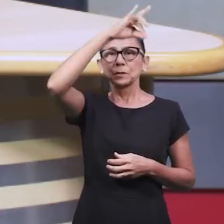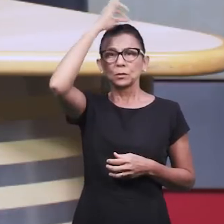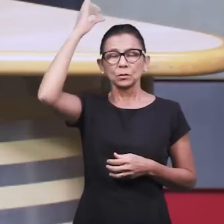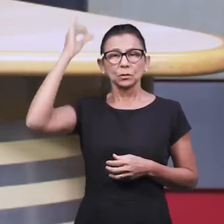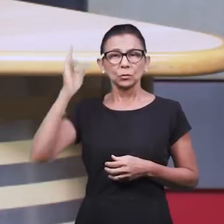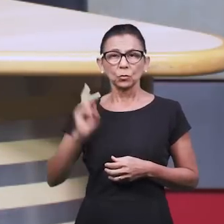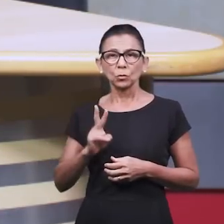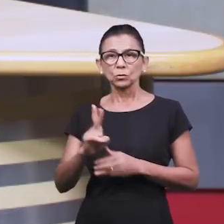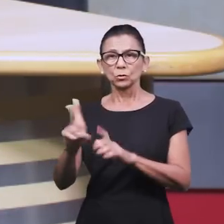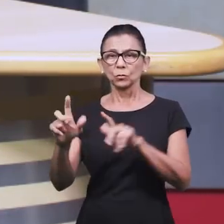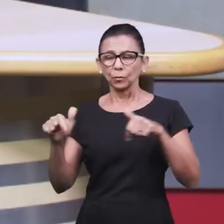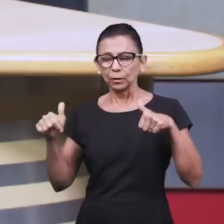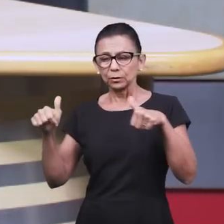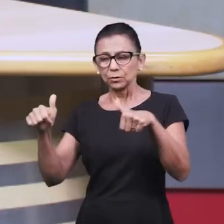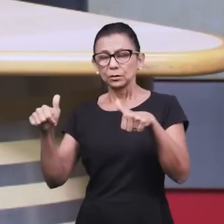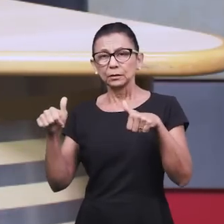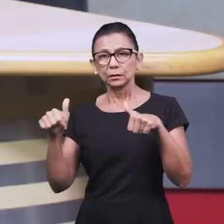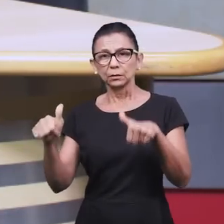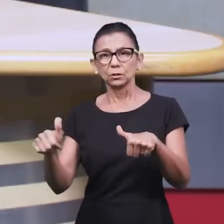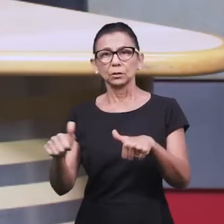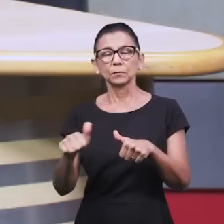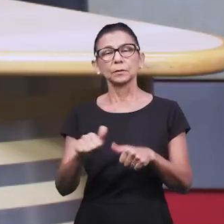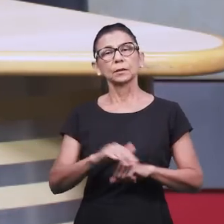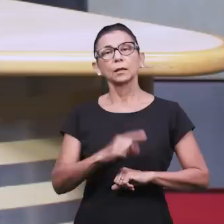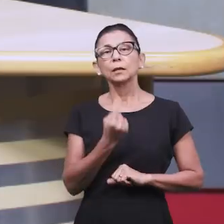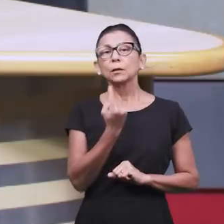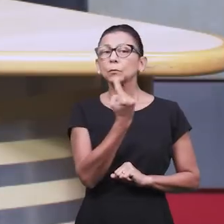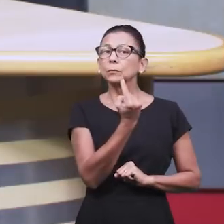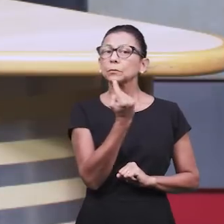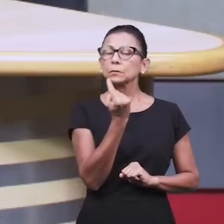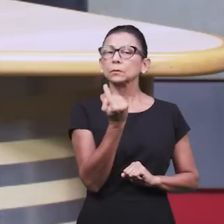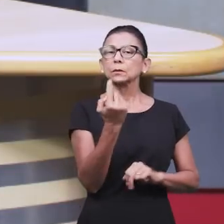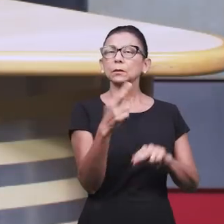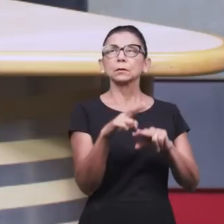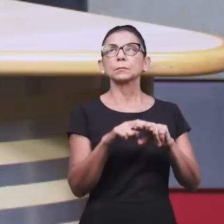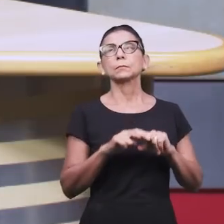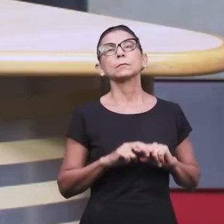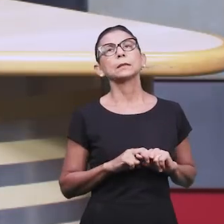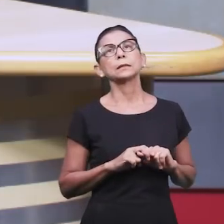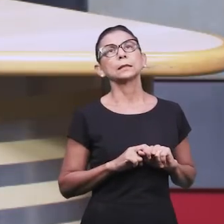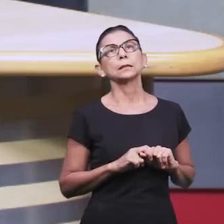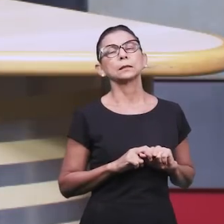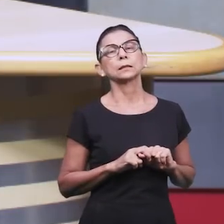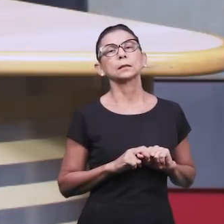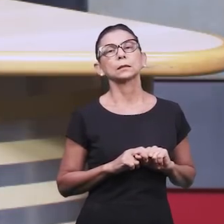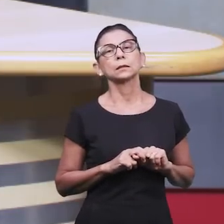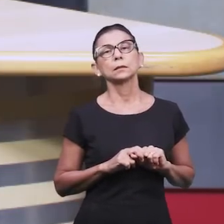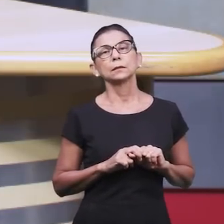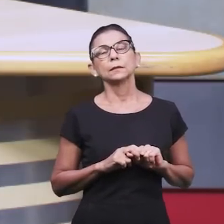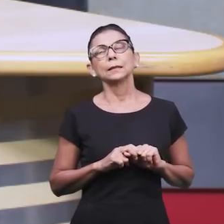vida deles. Porque a única maneira dessa fé